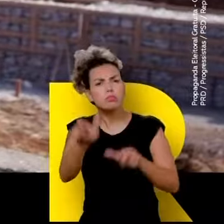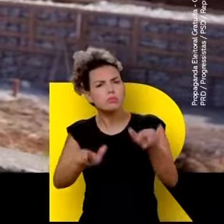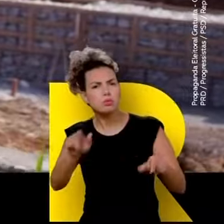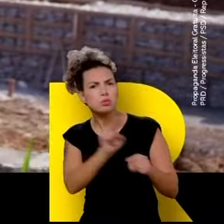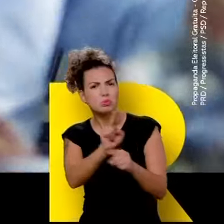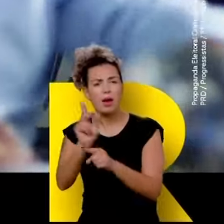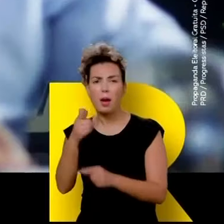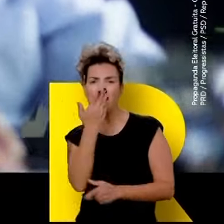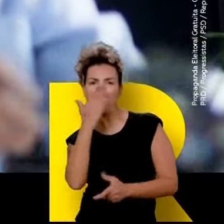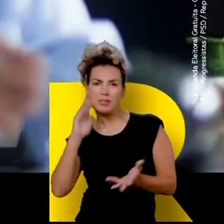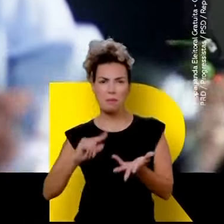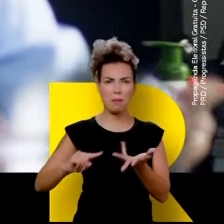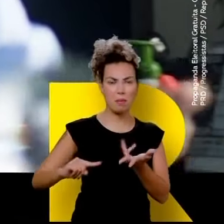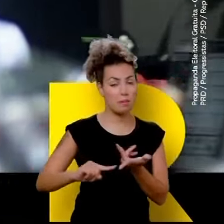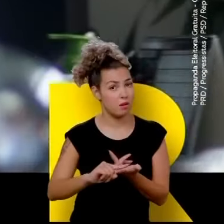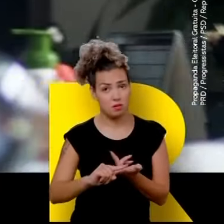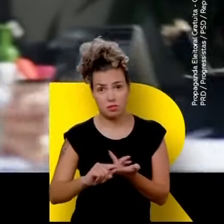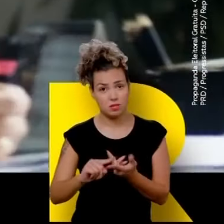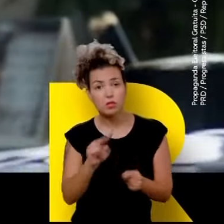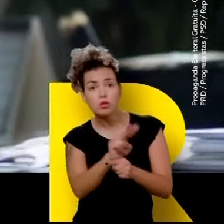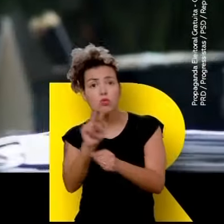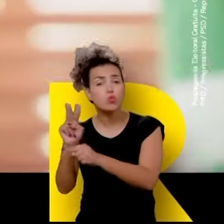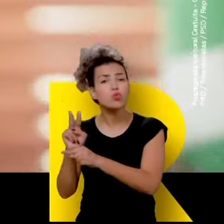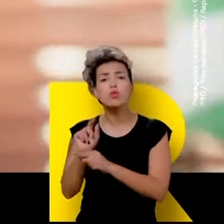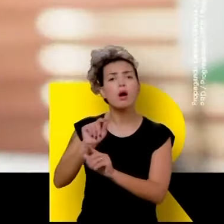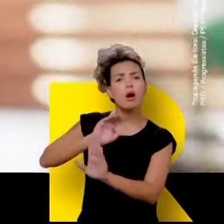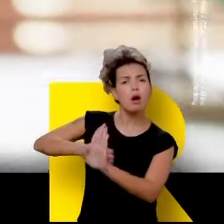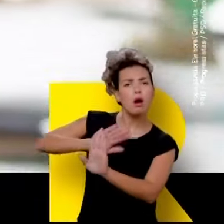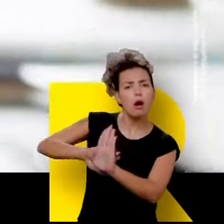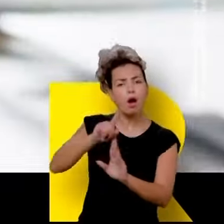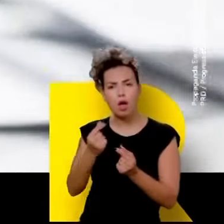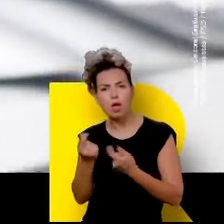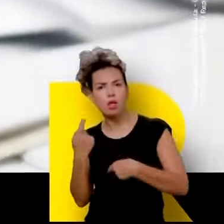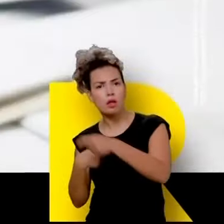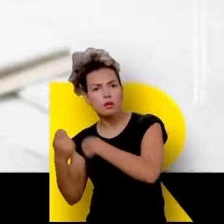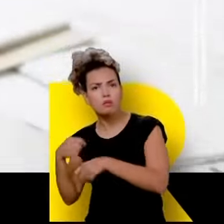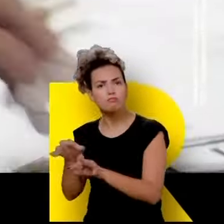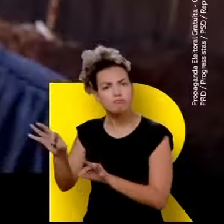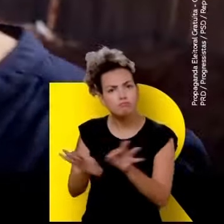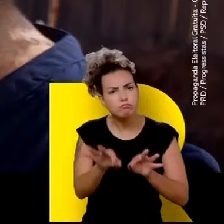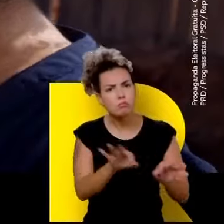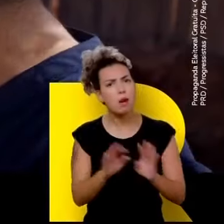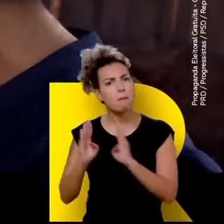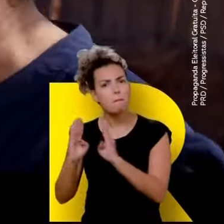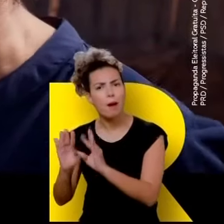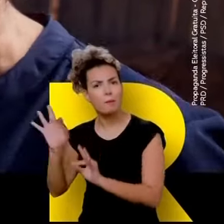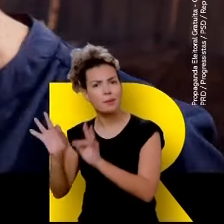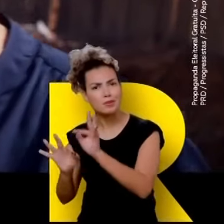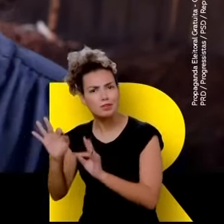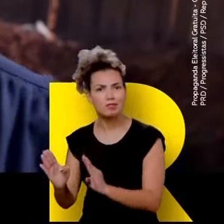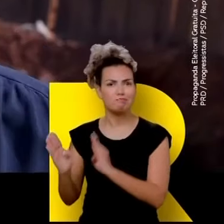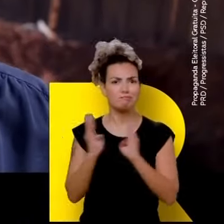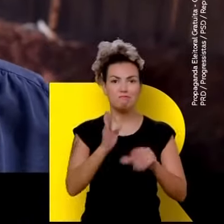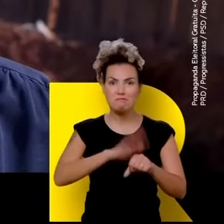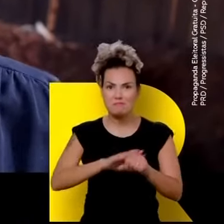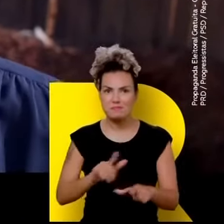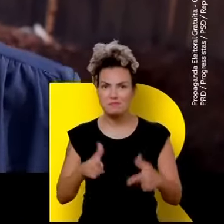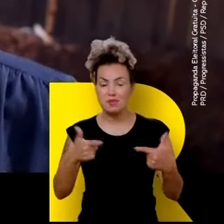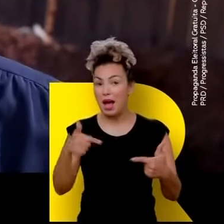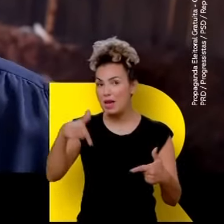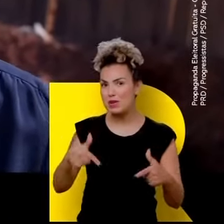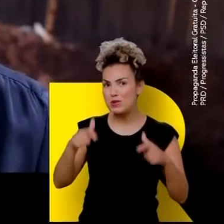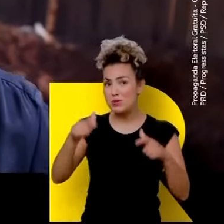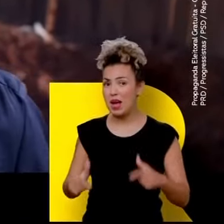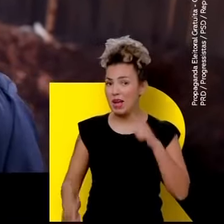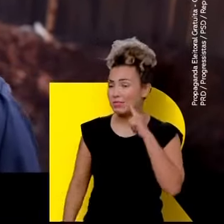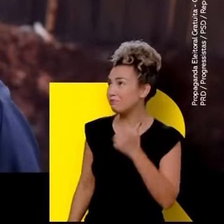promessas vazias. Se cuida organizando as finanças, planejando, realizando. Estou aqui, em Perus, na Zona Norte,